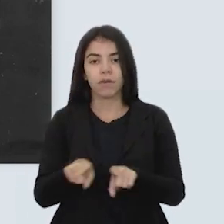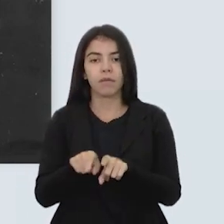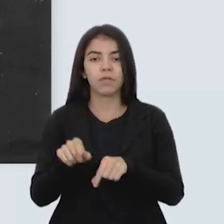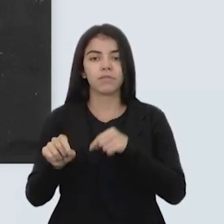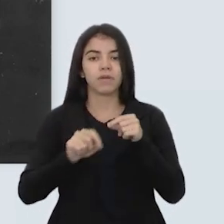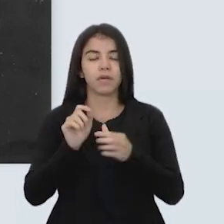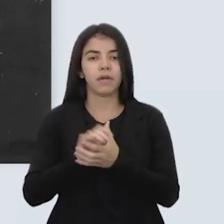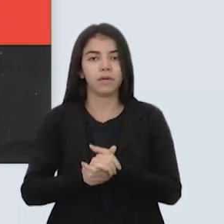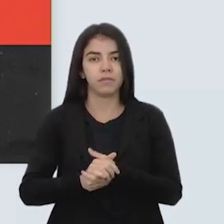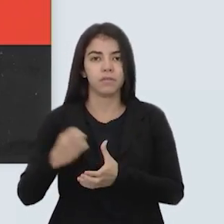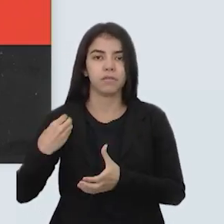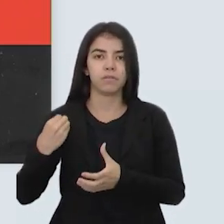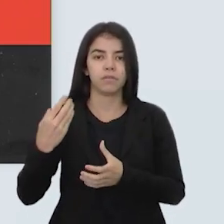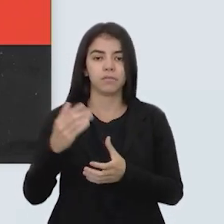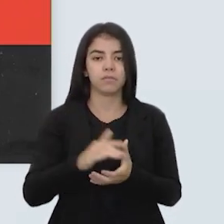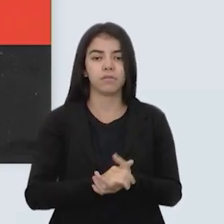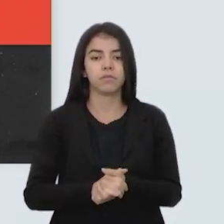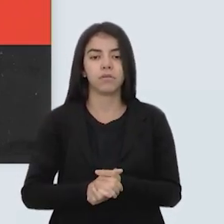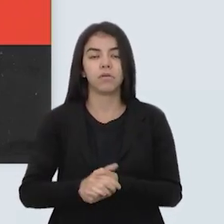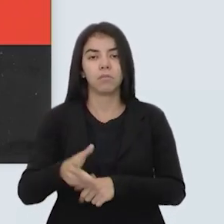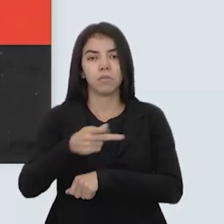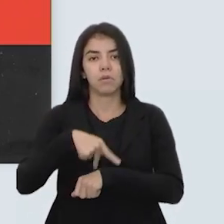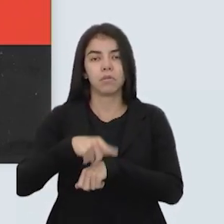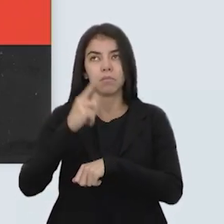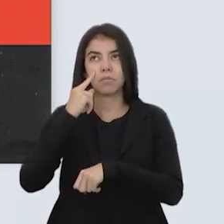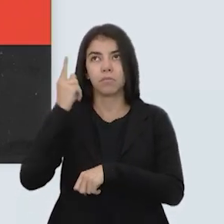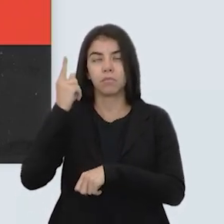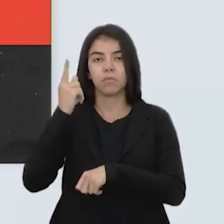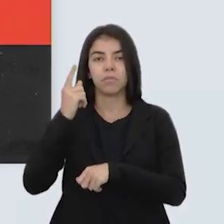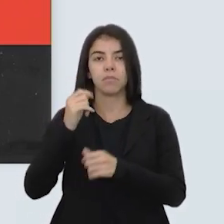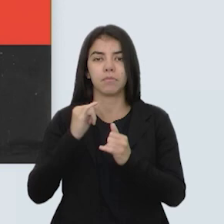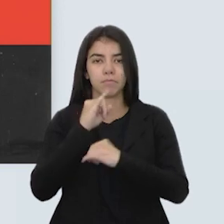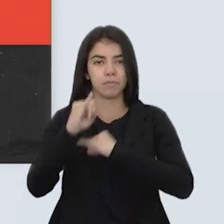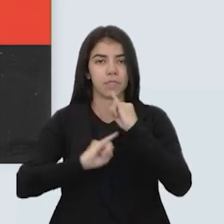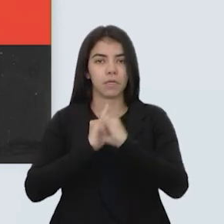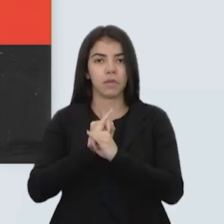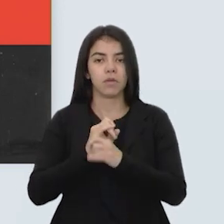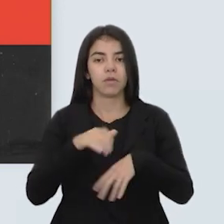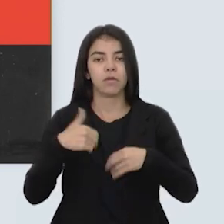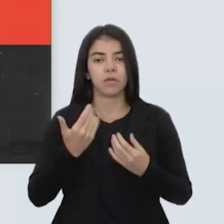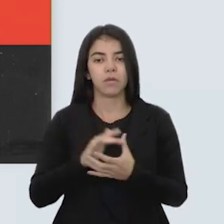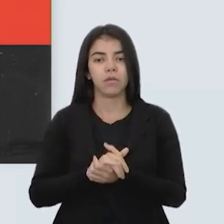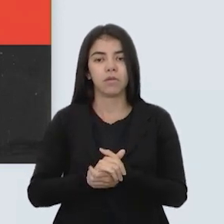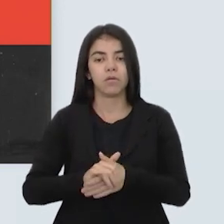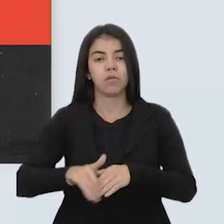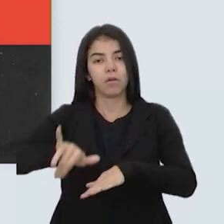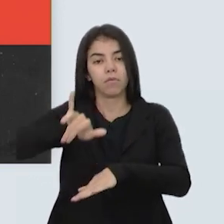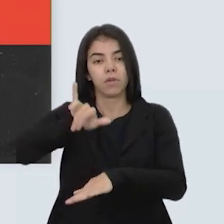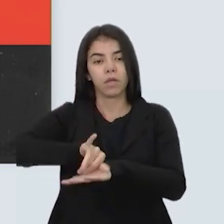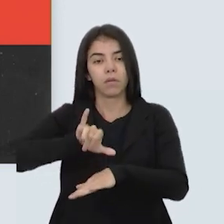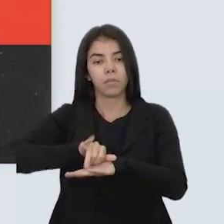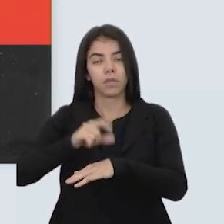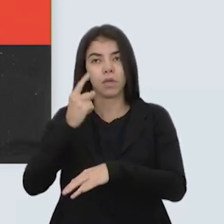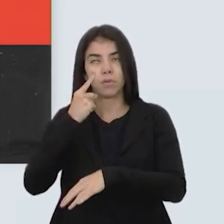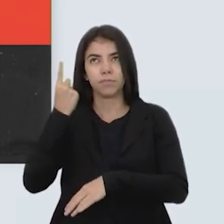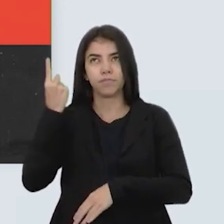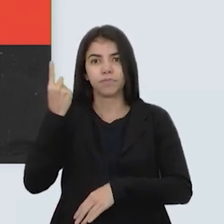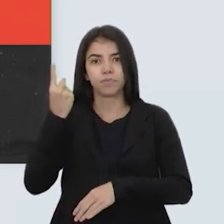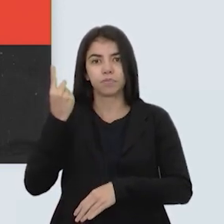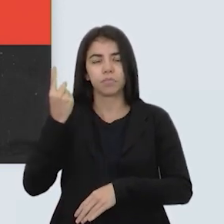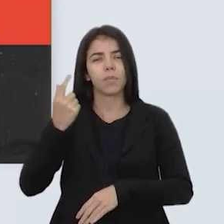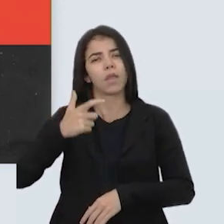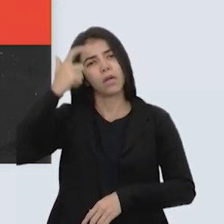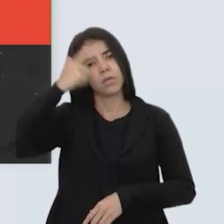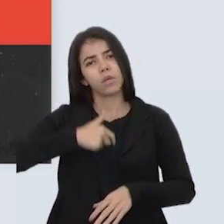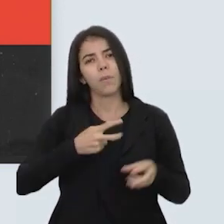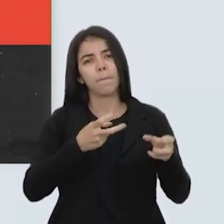Uma vez eu estava viajando pela Mongólia, pela internet, é claro, e eu estava na capital Ulaanbaatar. E nisso eu